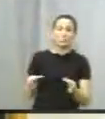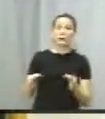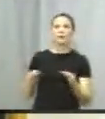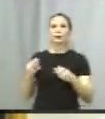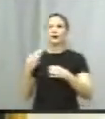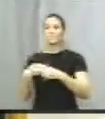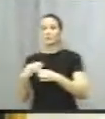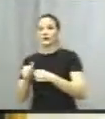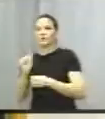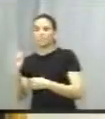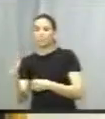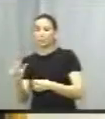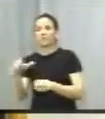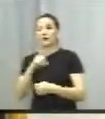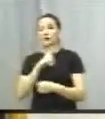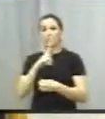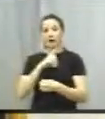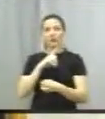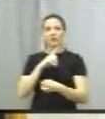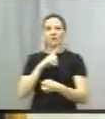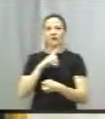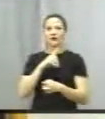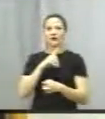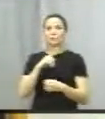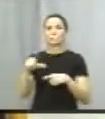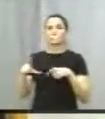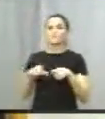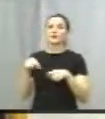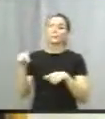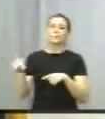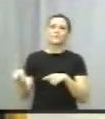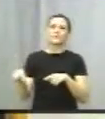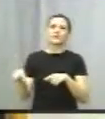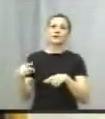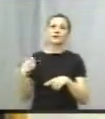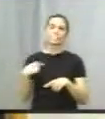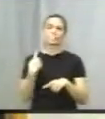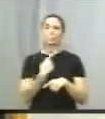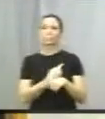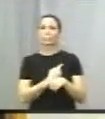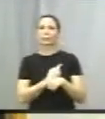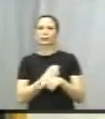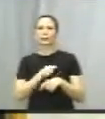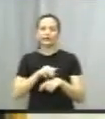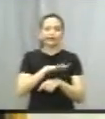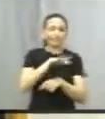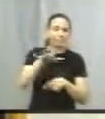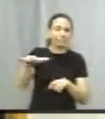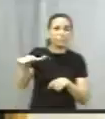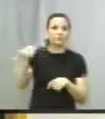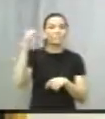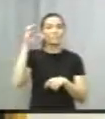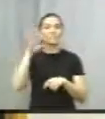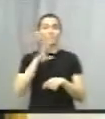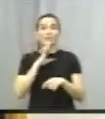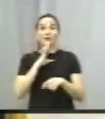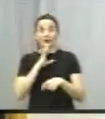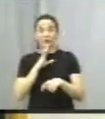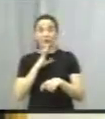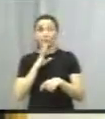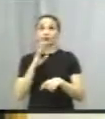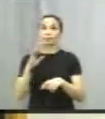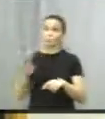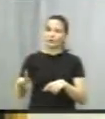que os acolheu, né, ter... eles terem esse trabalho todo aqui e a gente não distribuir esse conhecimento. Então, além deles